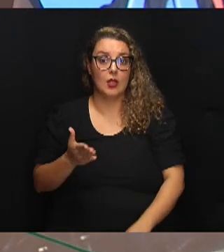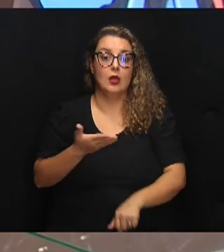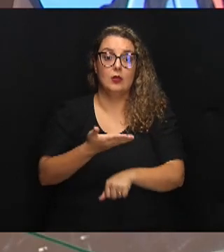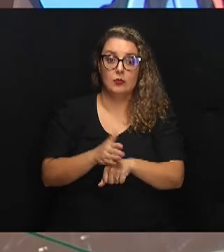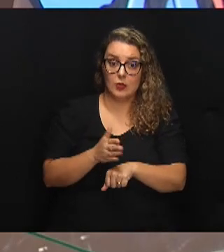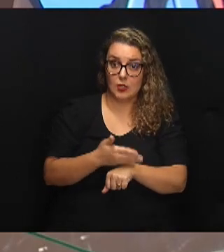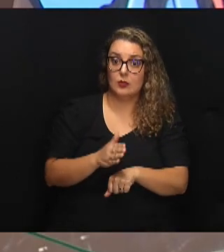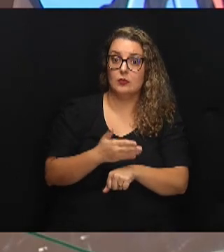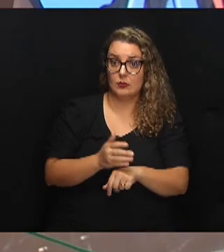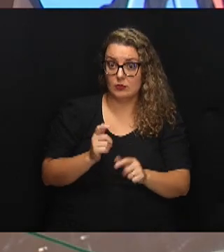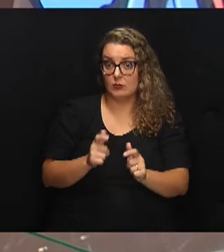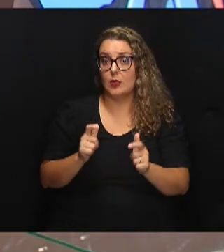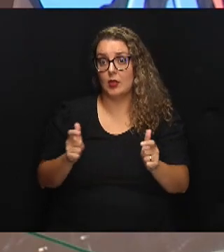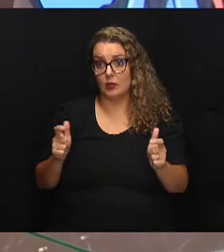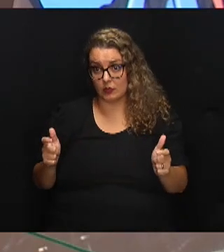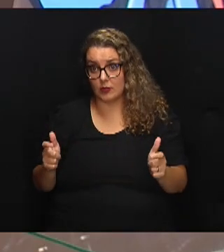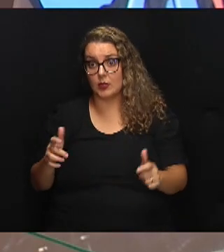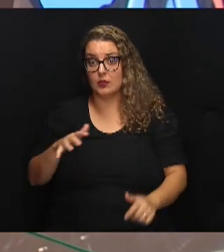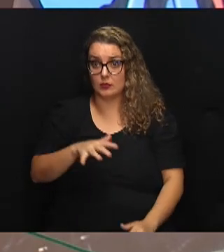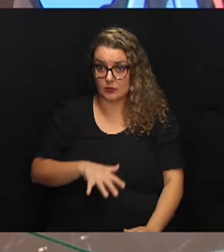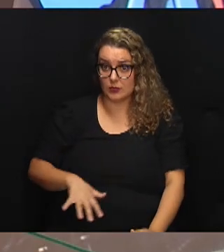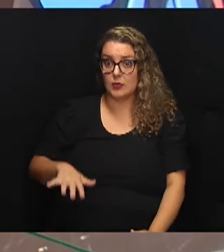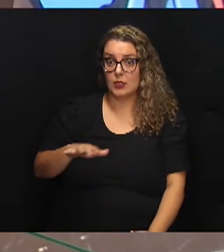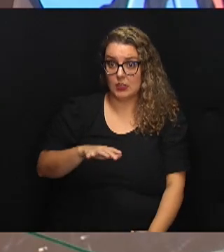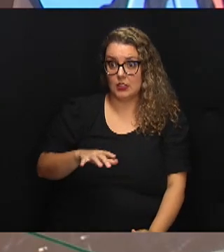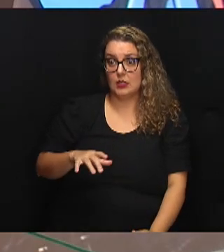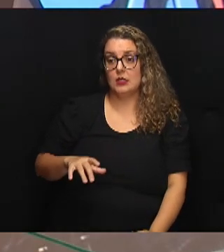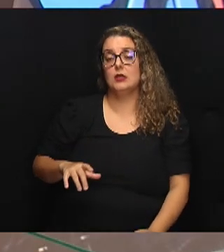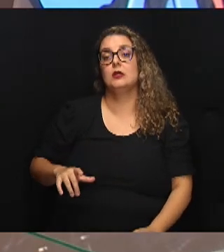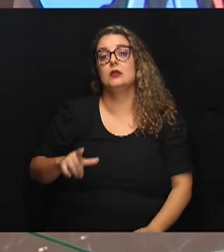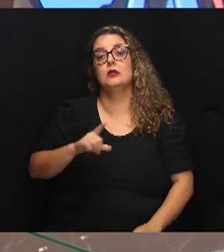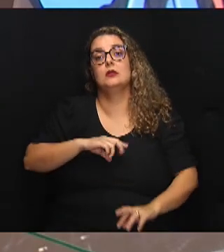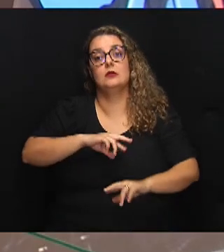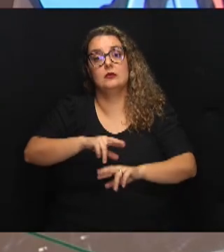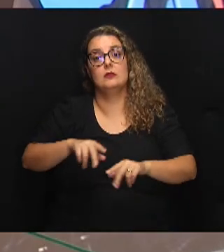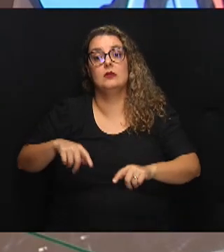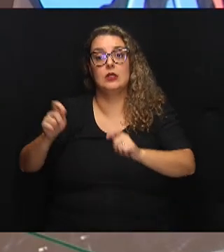que está crescendo assim e tem muitas possibilidades.